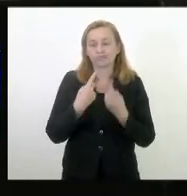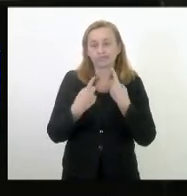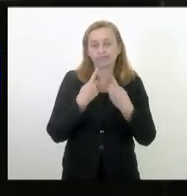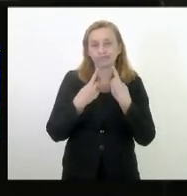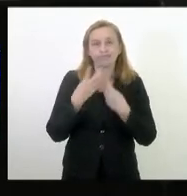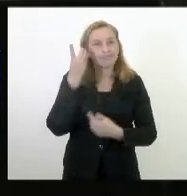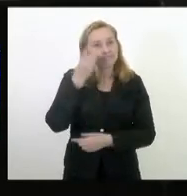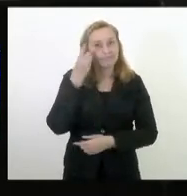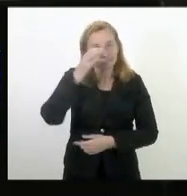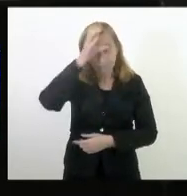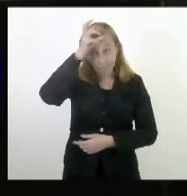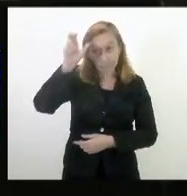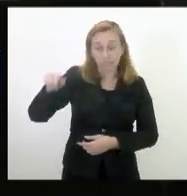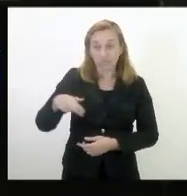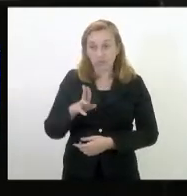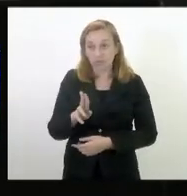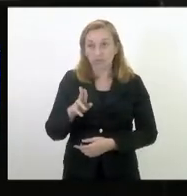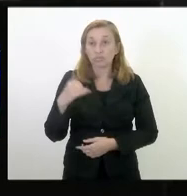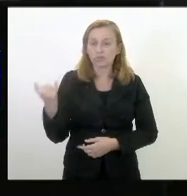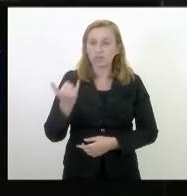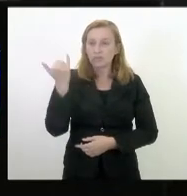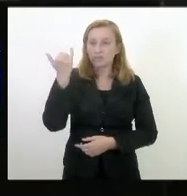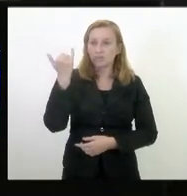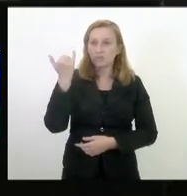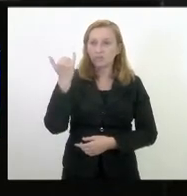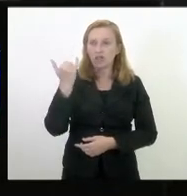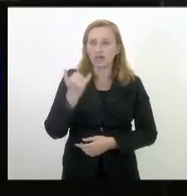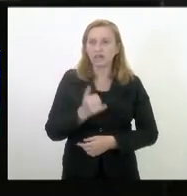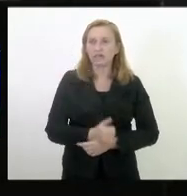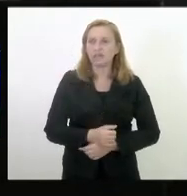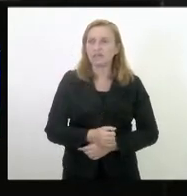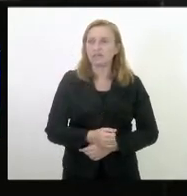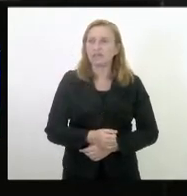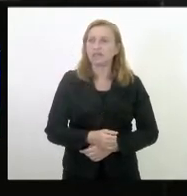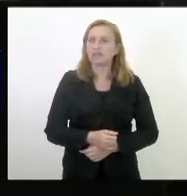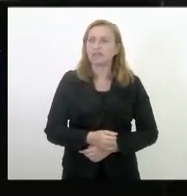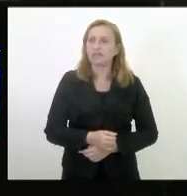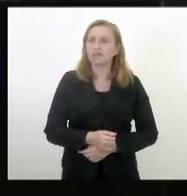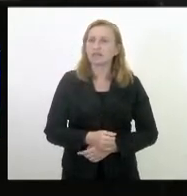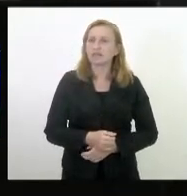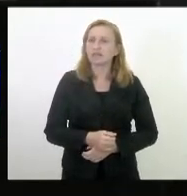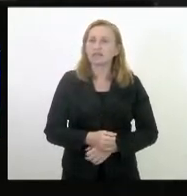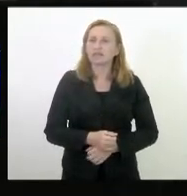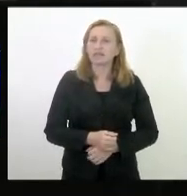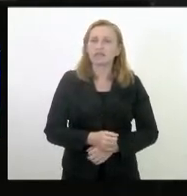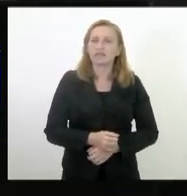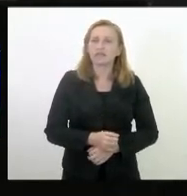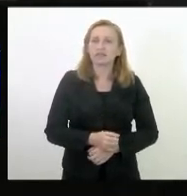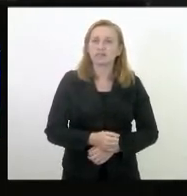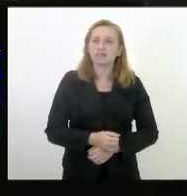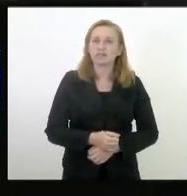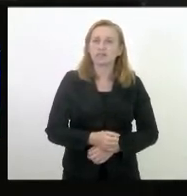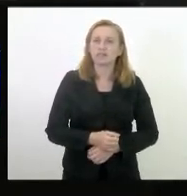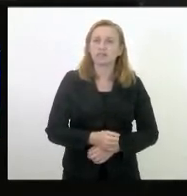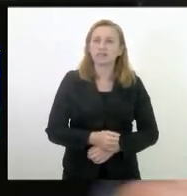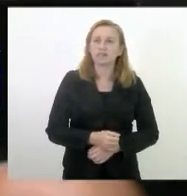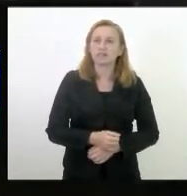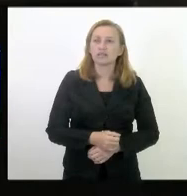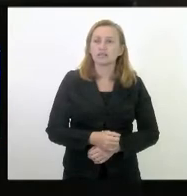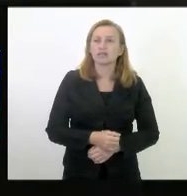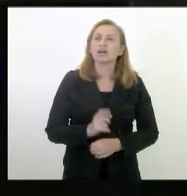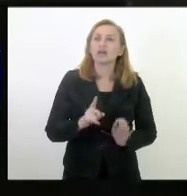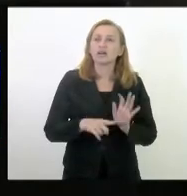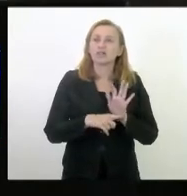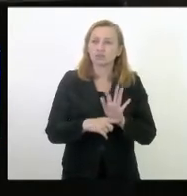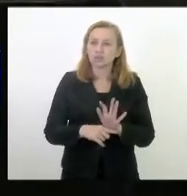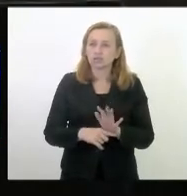deputada Tia Ju, importante, válido, sobre o que é o que não é assistencialismo, né? Que